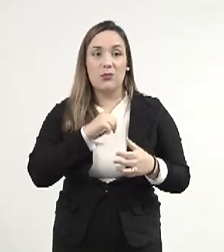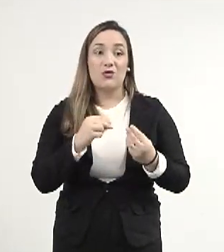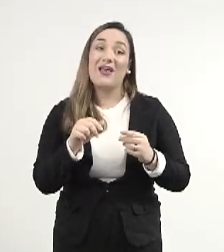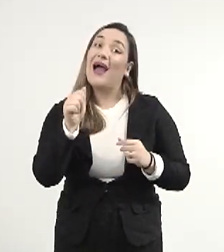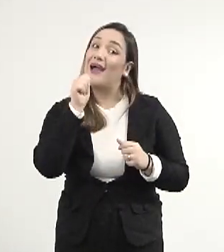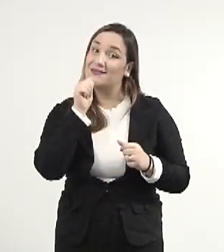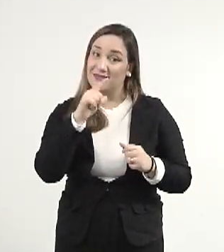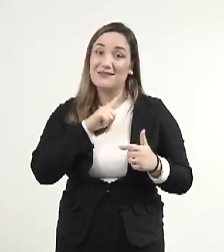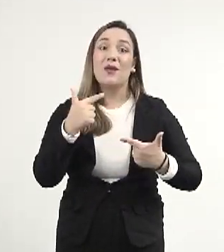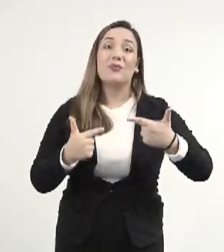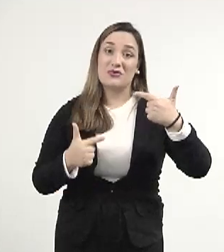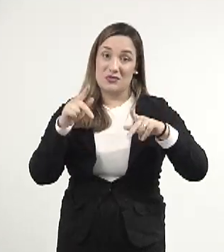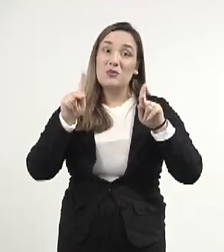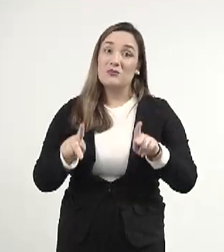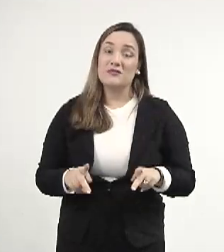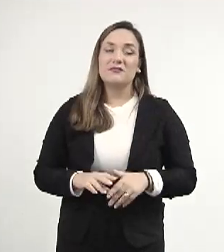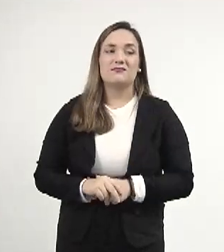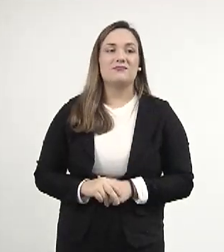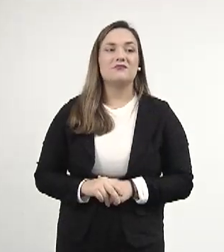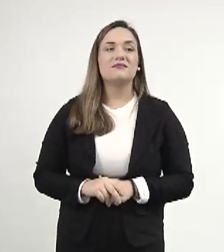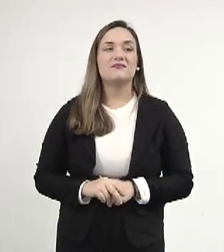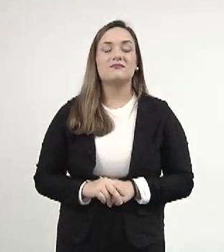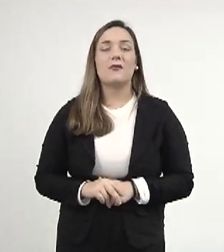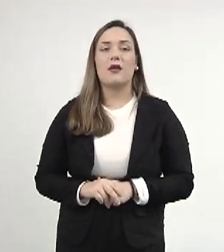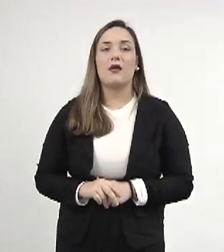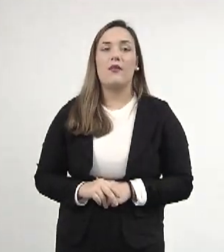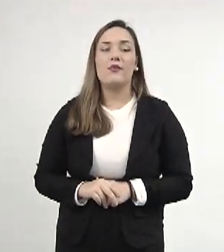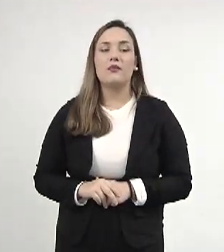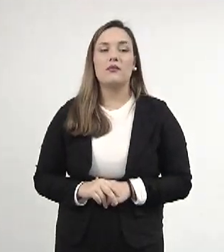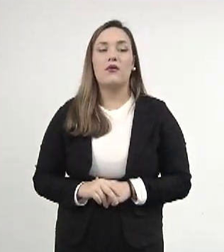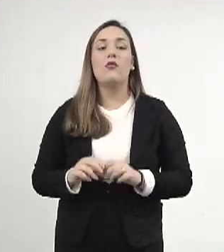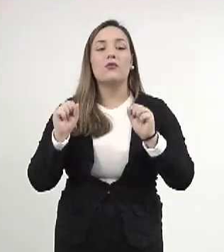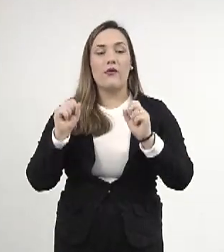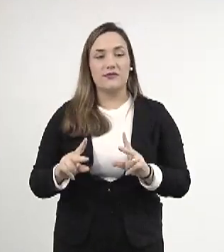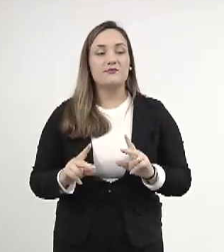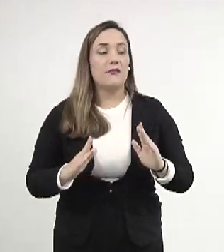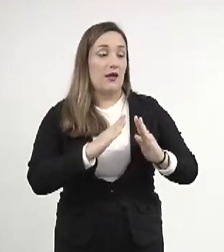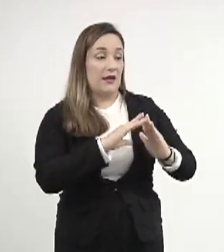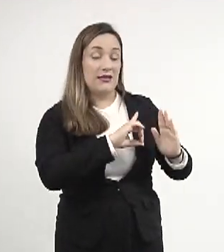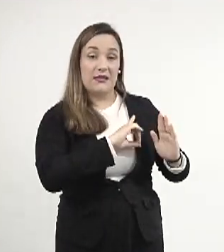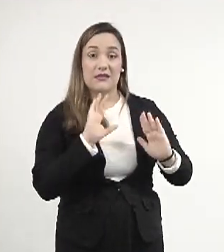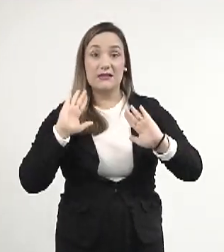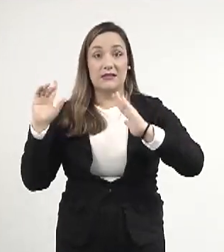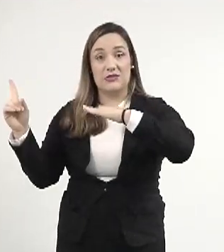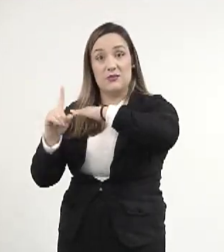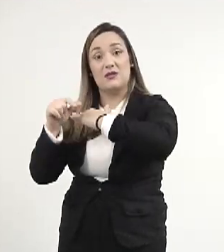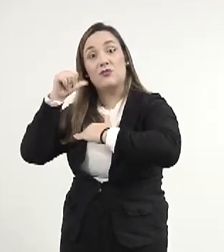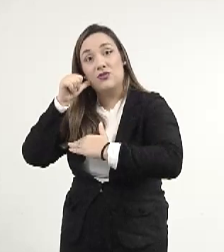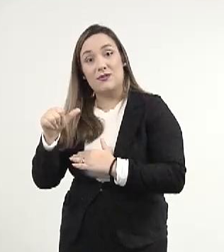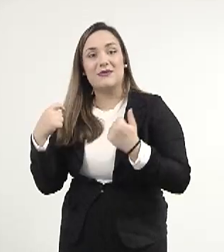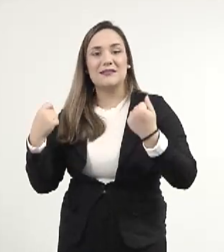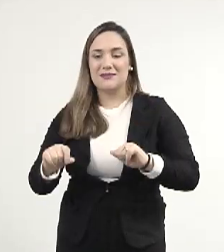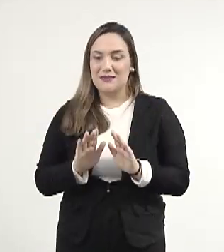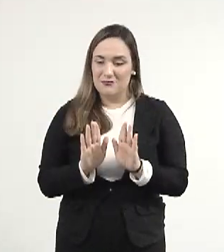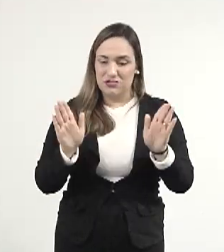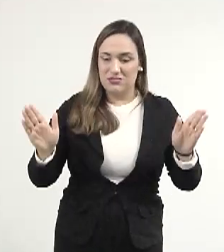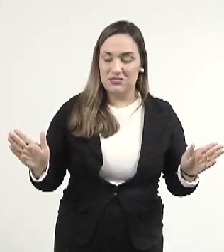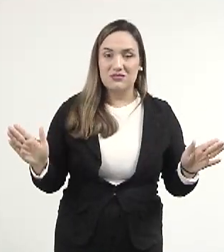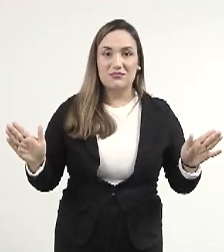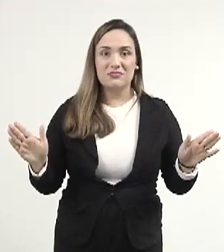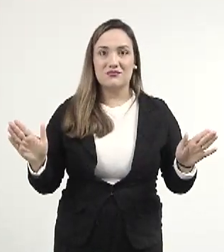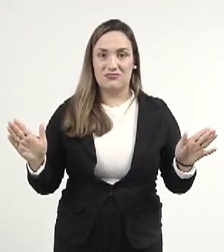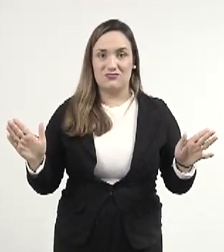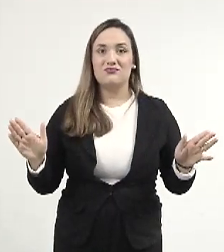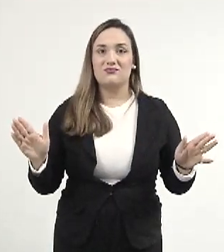políticas públicas sejam adotadas e efetivadas, a Delegacia de Atendimento à Mulher está tendo que se dividir no atendimento